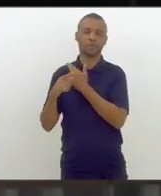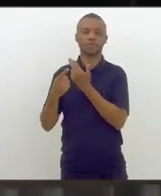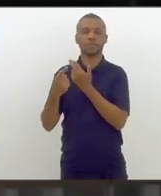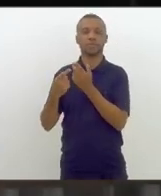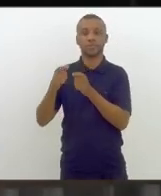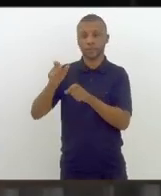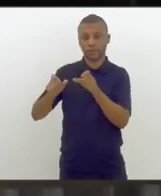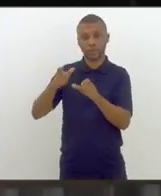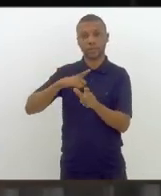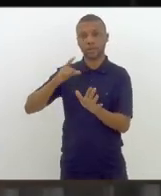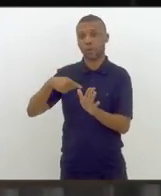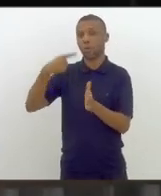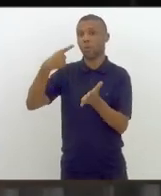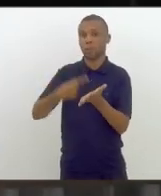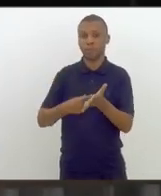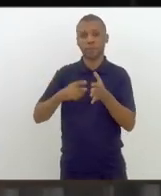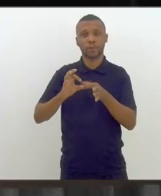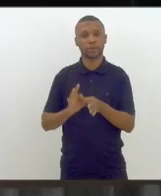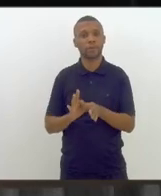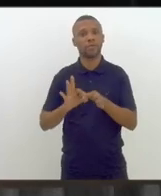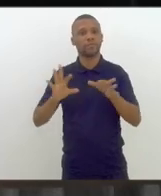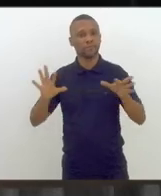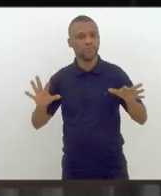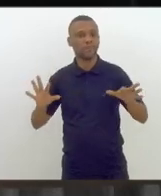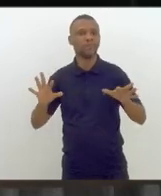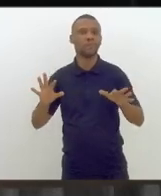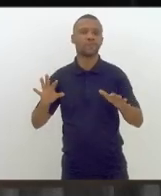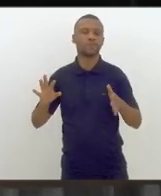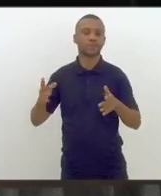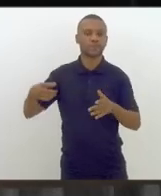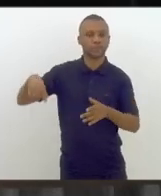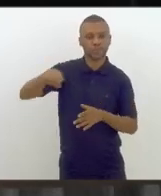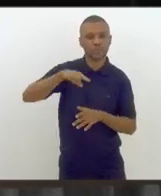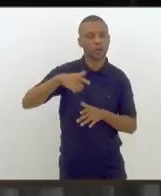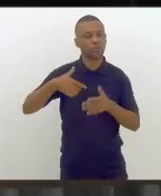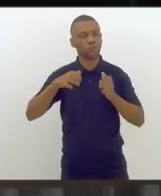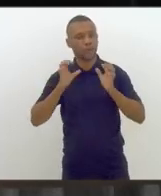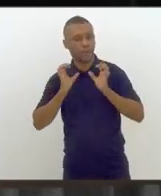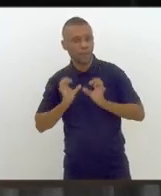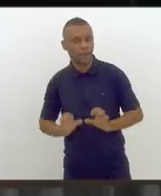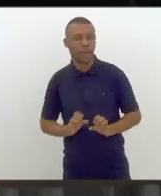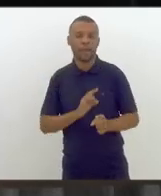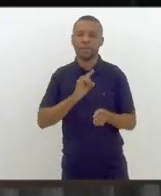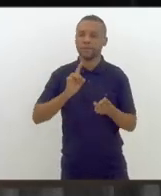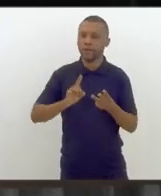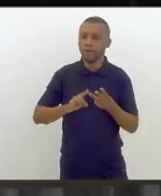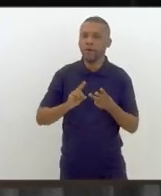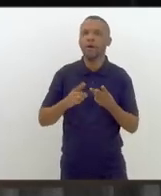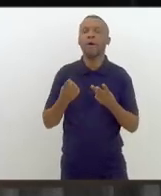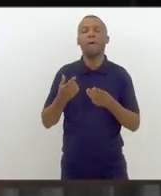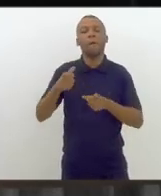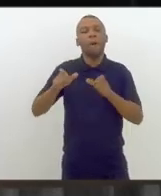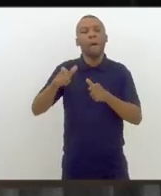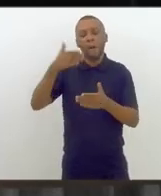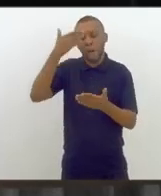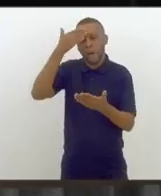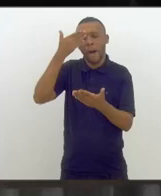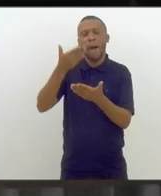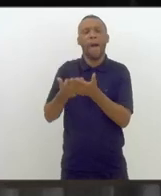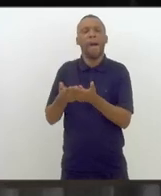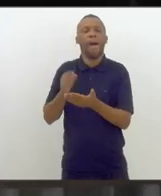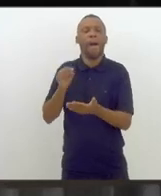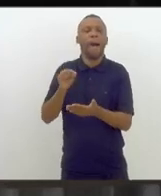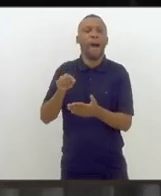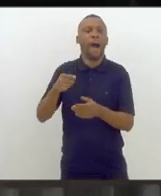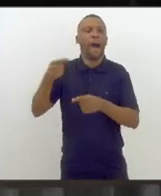têm um compromisso com a democracia, daqueles que têm um compromisso com a ética, daqueles que acreditam